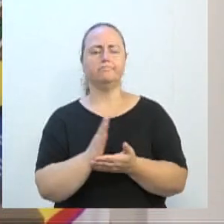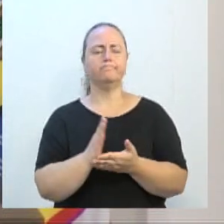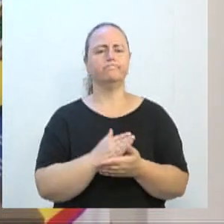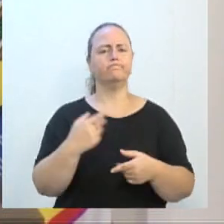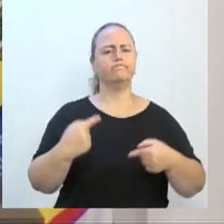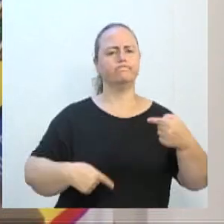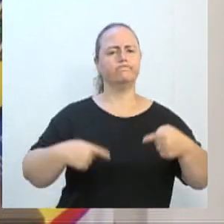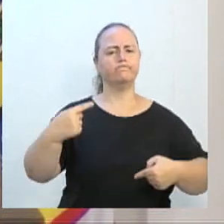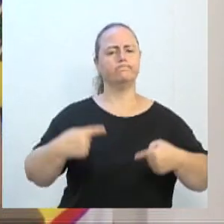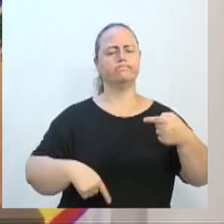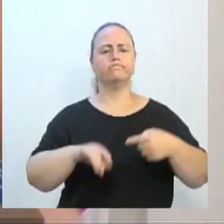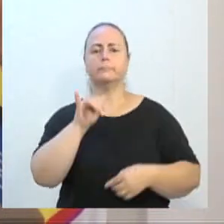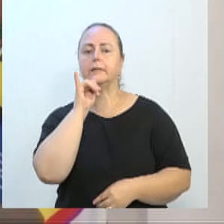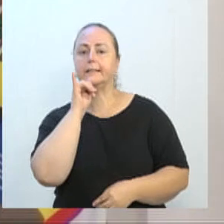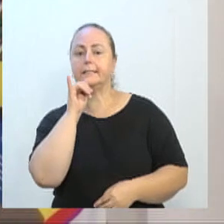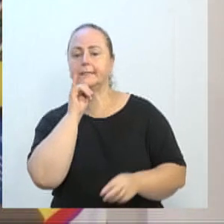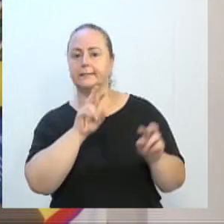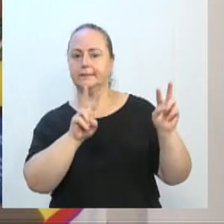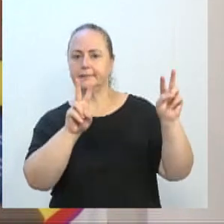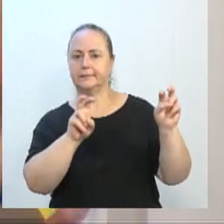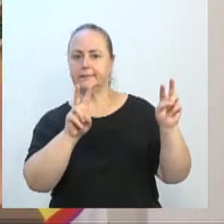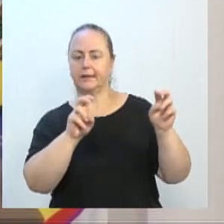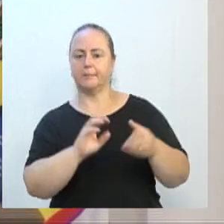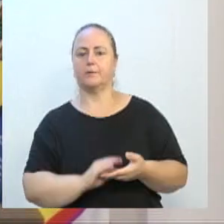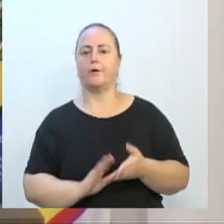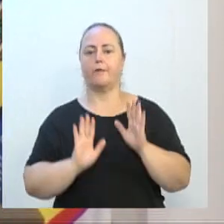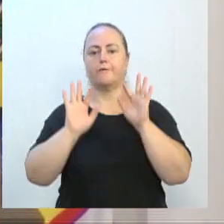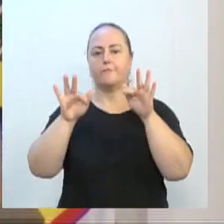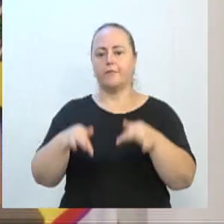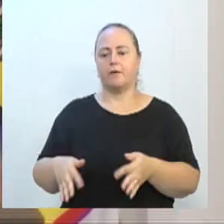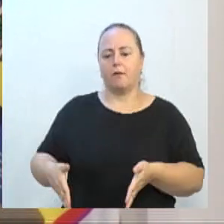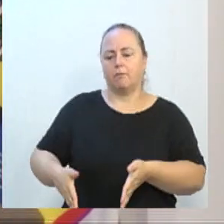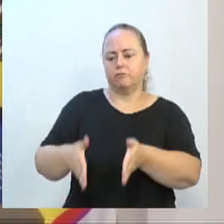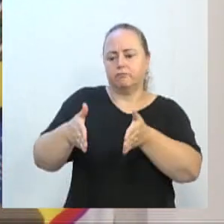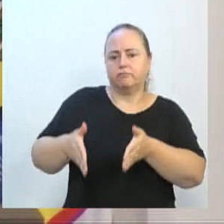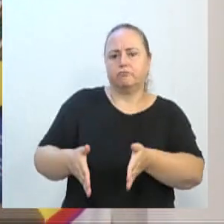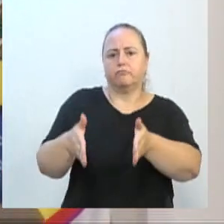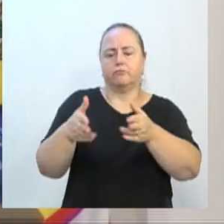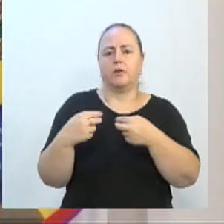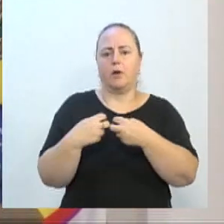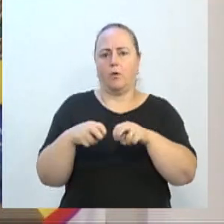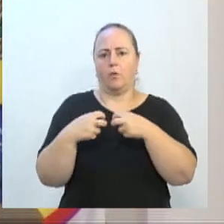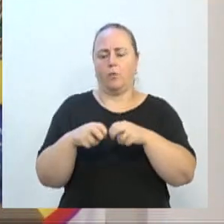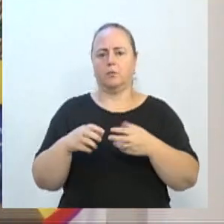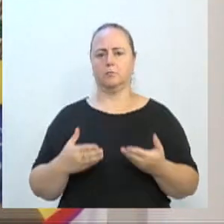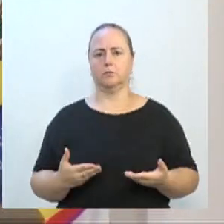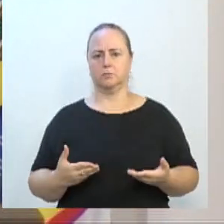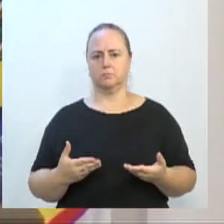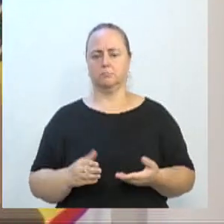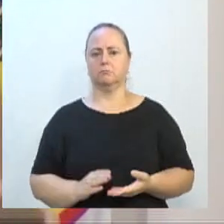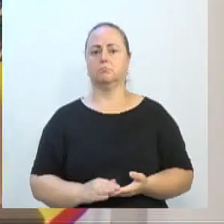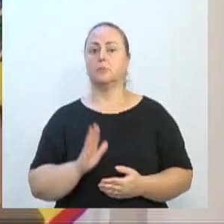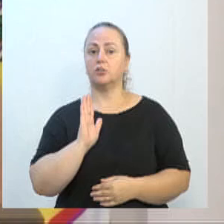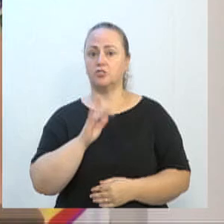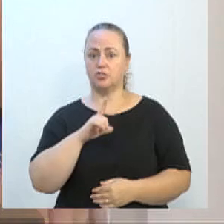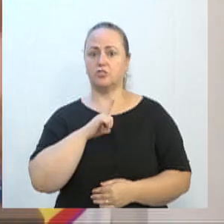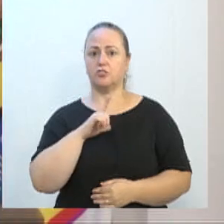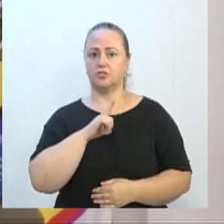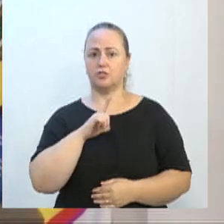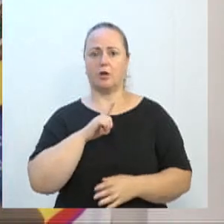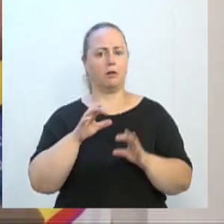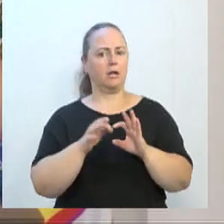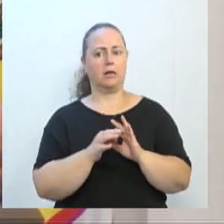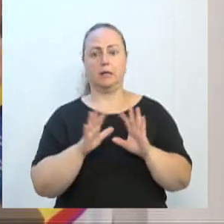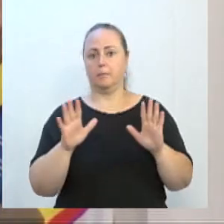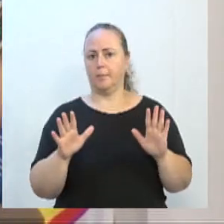torno, por exemplo, do, basicamente, fim dos corredores de ônibus. Em Blumenau, a gente já tem a liberação dos corredores de ônibus no horário de pico, o que